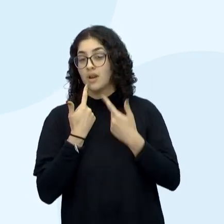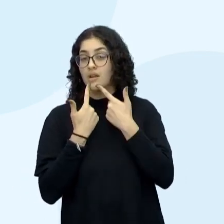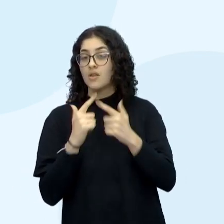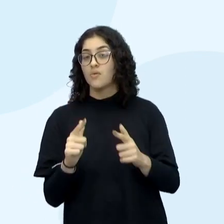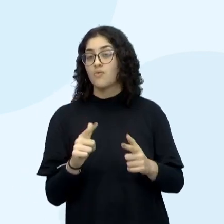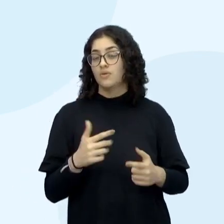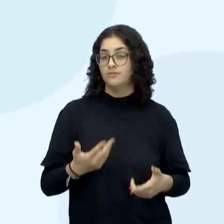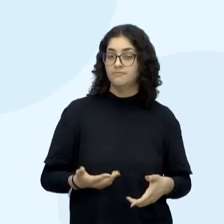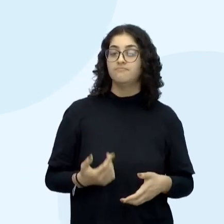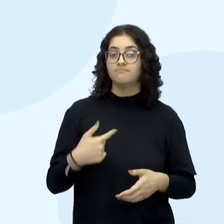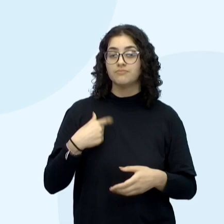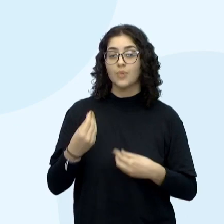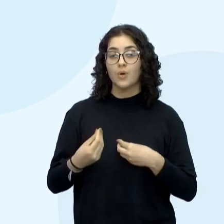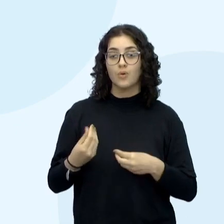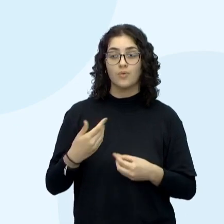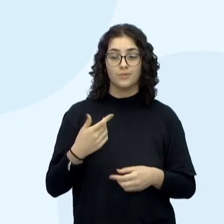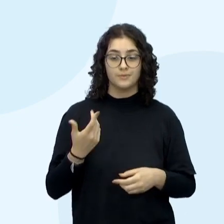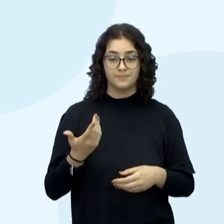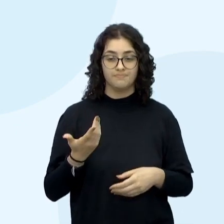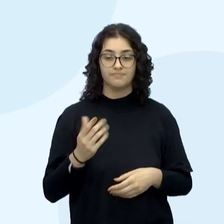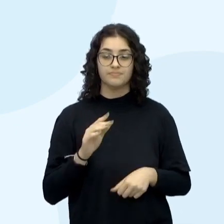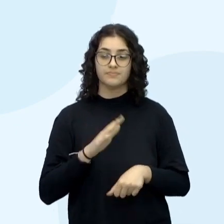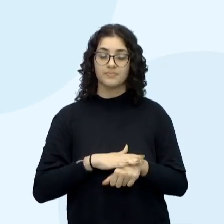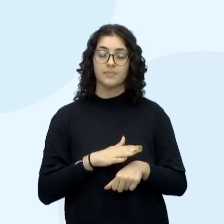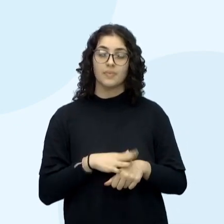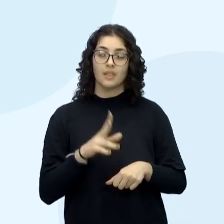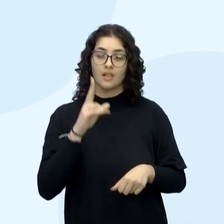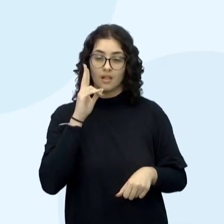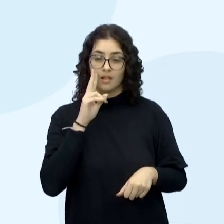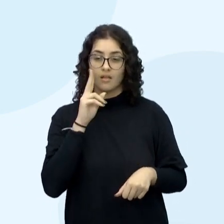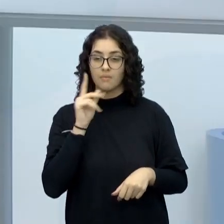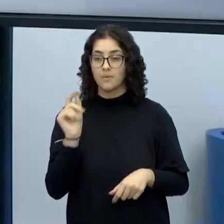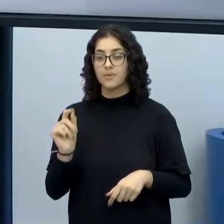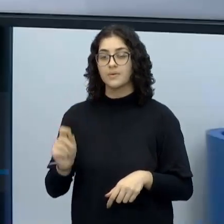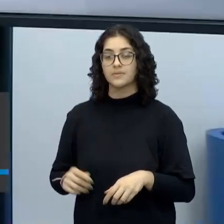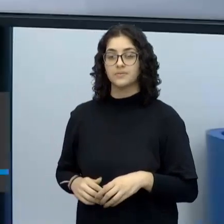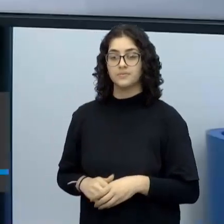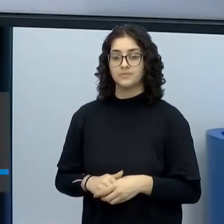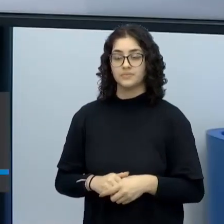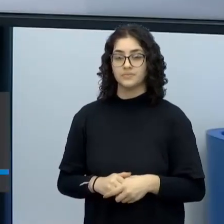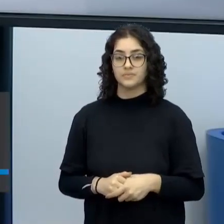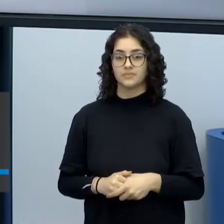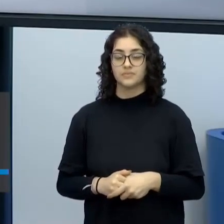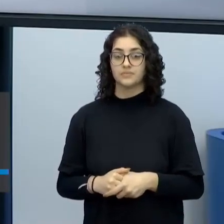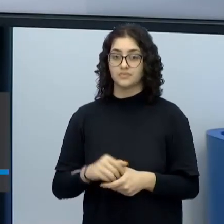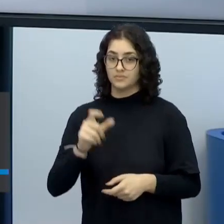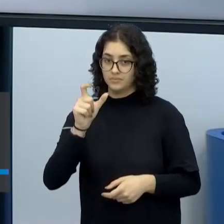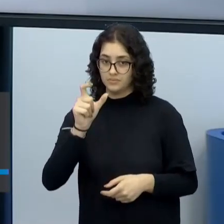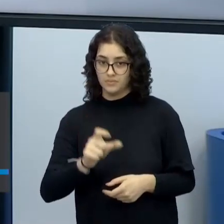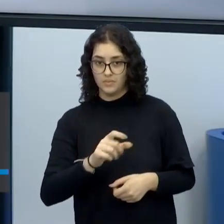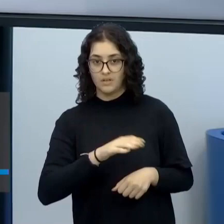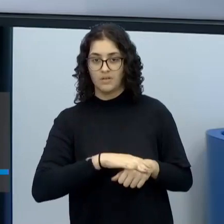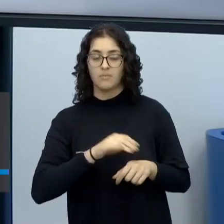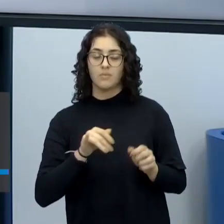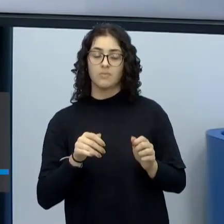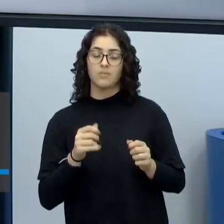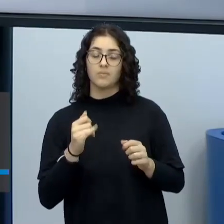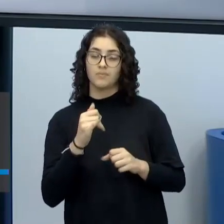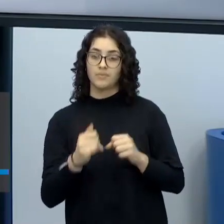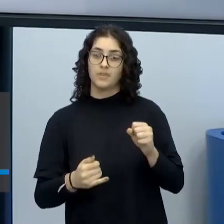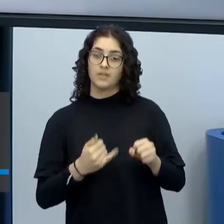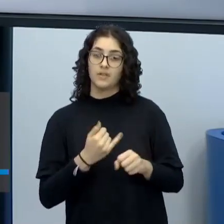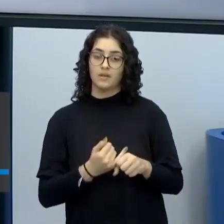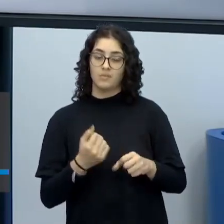para poder mexer e tal, e saber. Lembrando que, pode vir aqui, aluno, comigo, ó. Lembrando que você pode fazer isso online, tá bom? Então, você